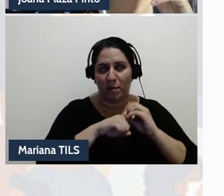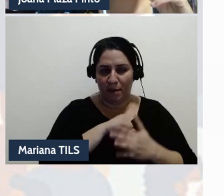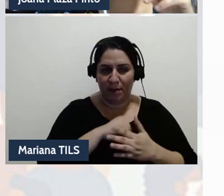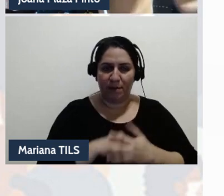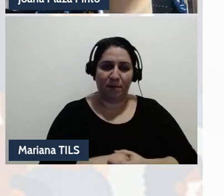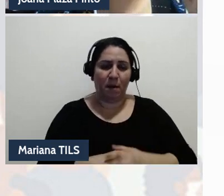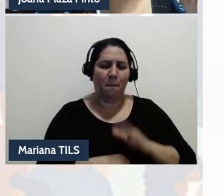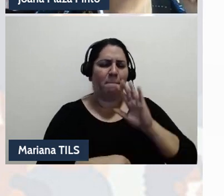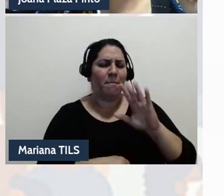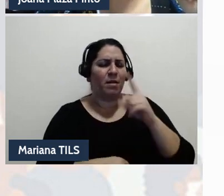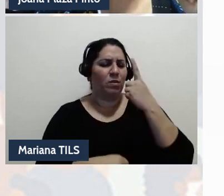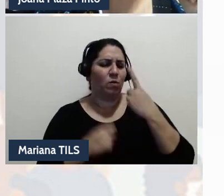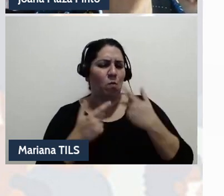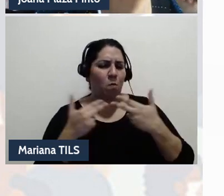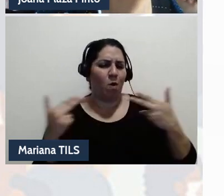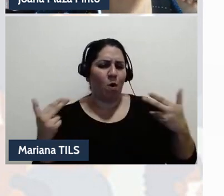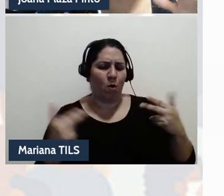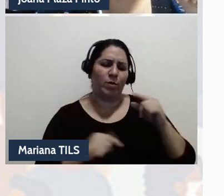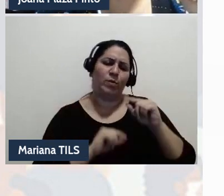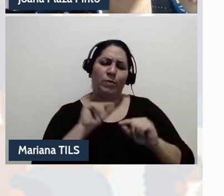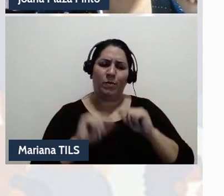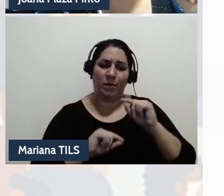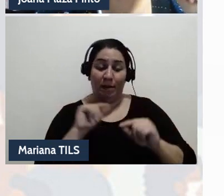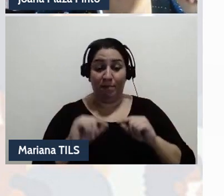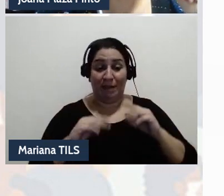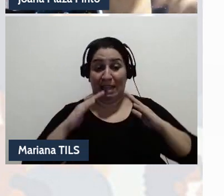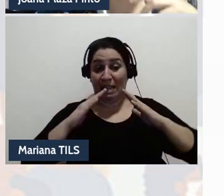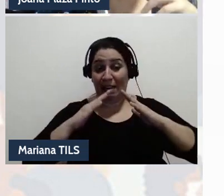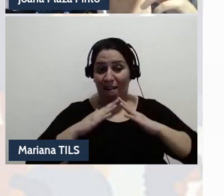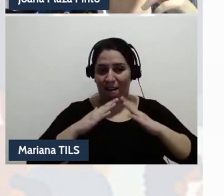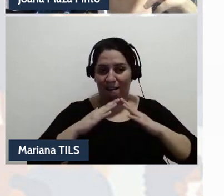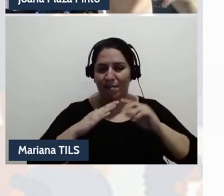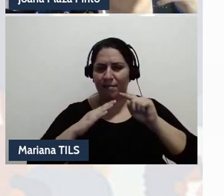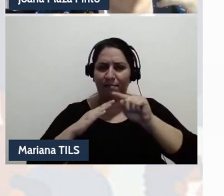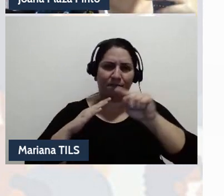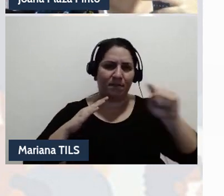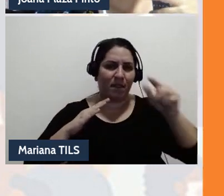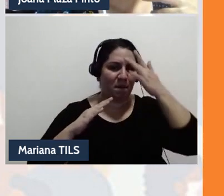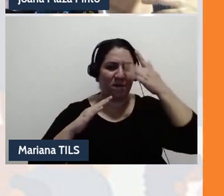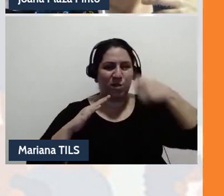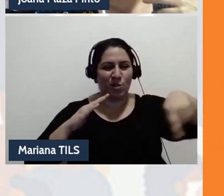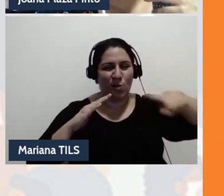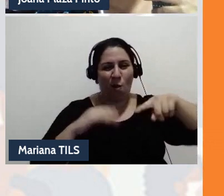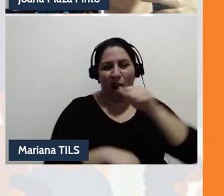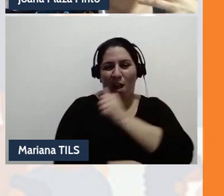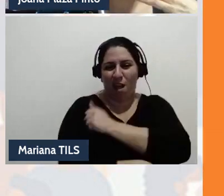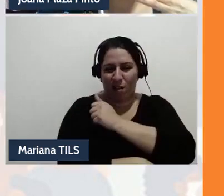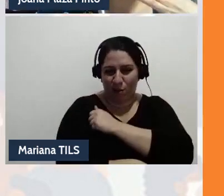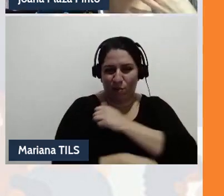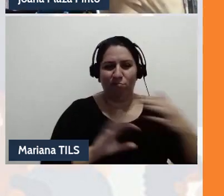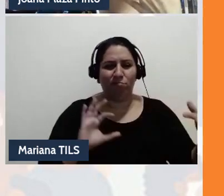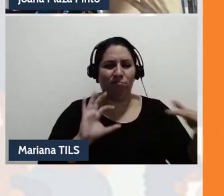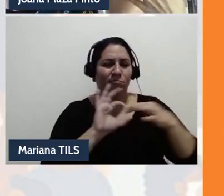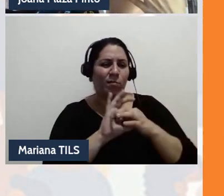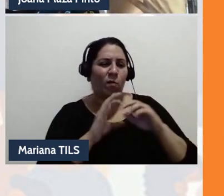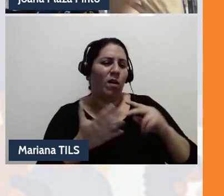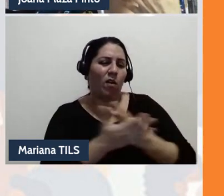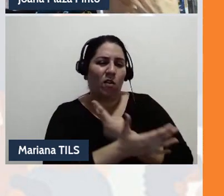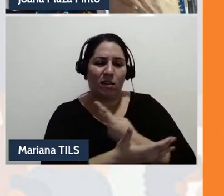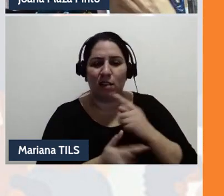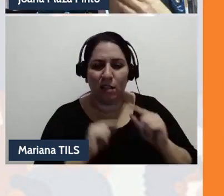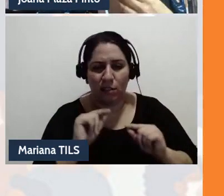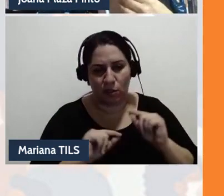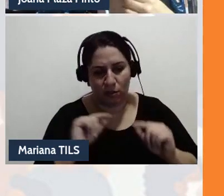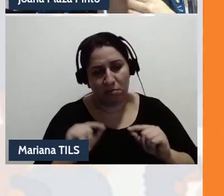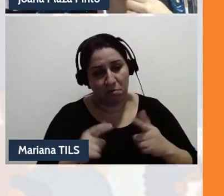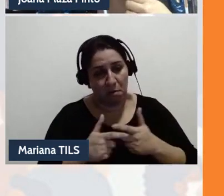Só que o que acontecia nessa casa para essas turmas? A primeira coisa, não sei se todo